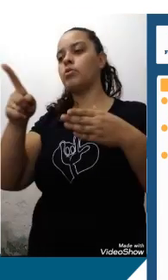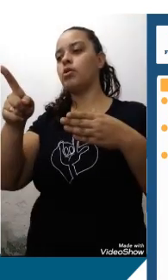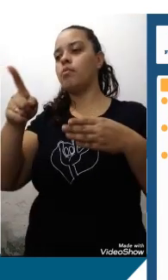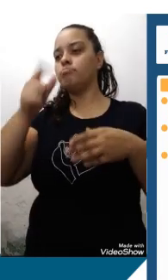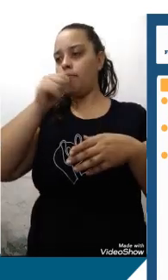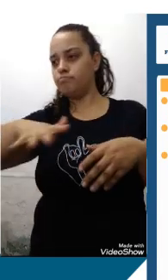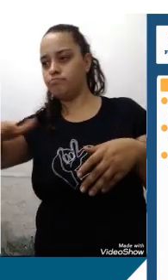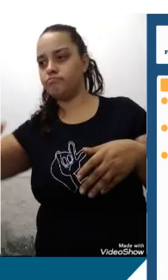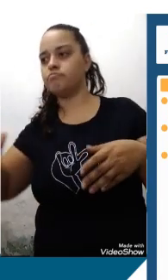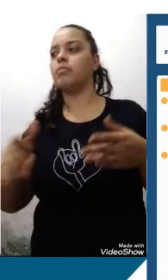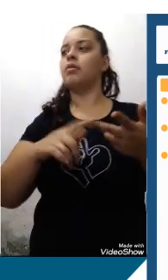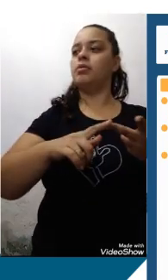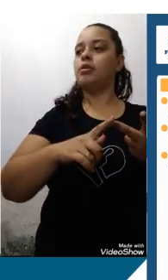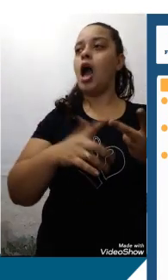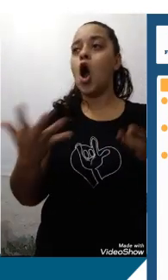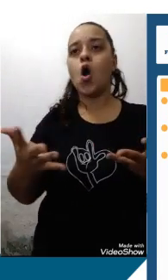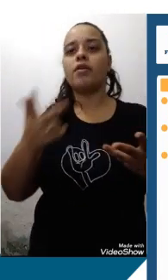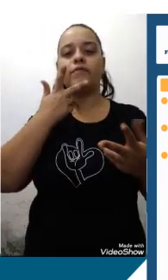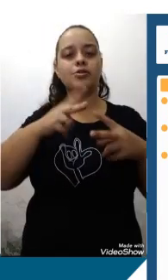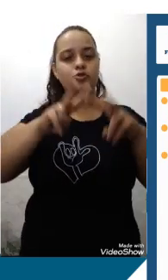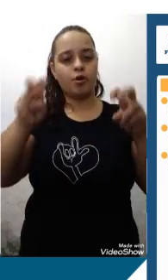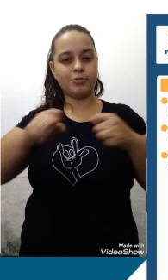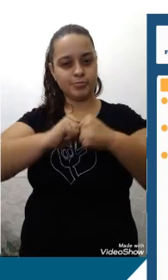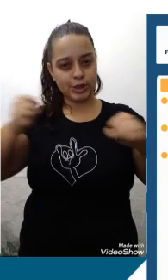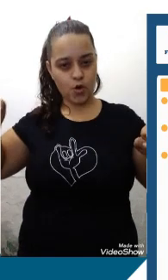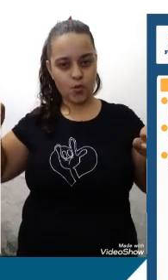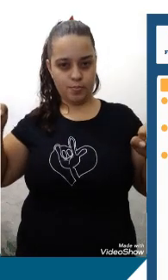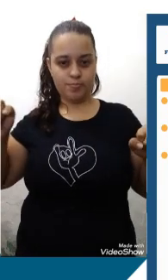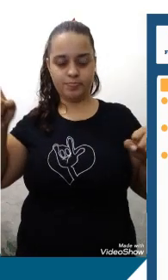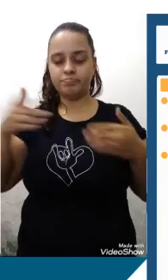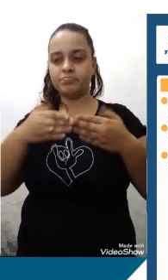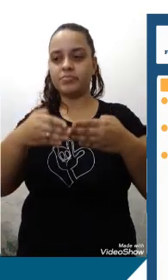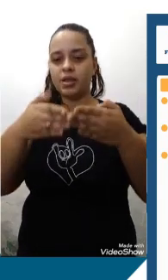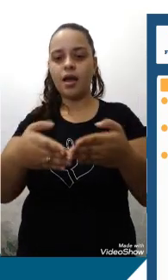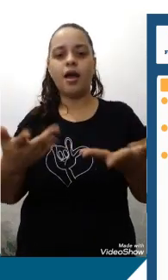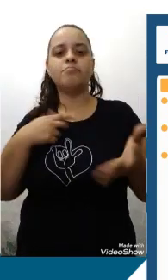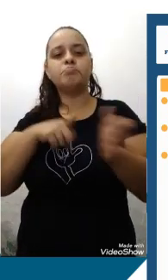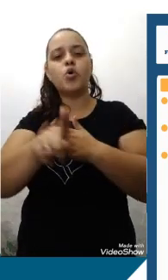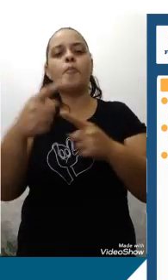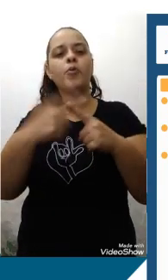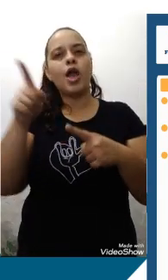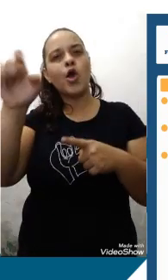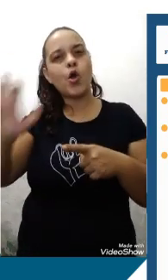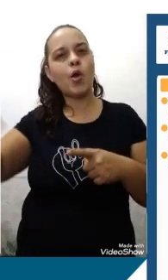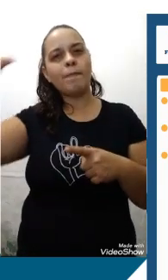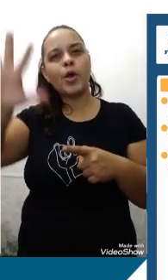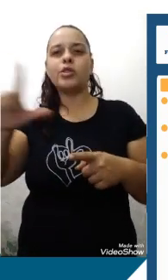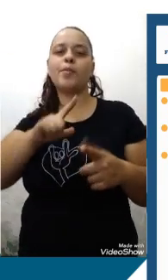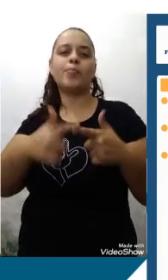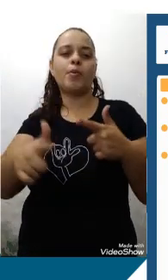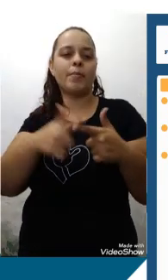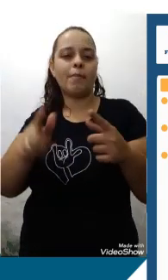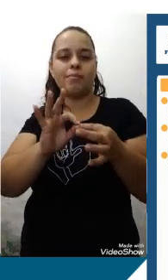barquinho. Bom, quando a gente resolve começar a falar de expansão marítima e pergunta por que os europeus teriam tido esse trabalho todo para chegar até as Índias, a gente